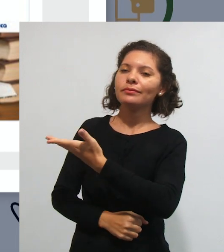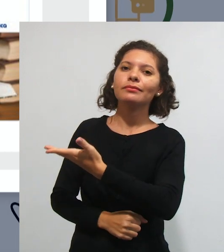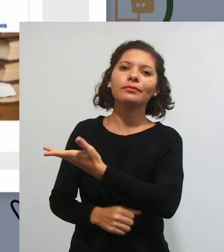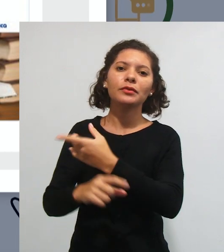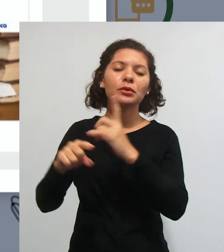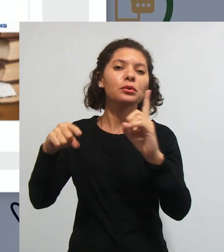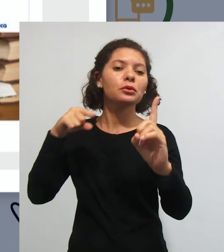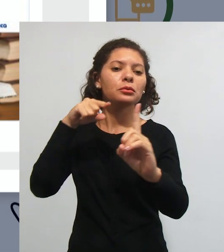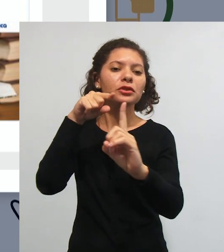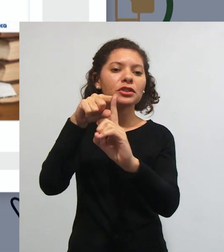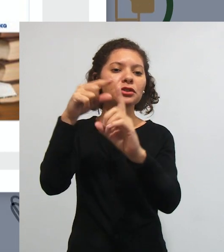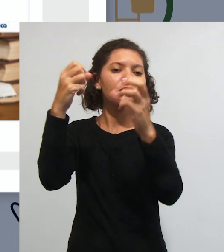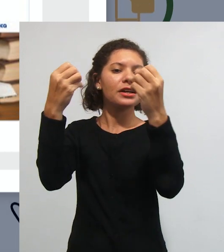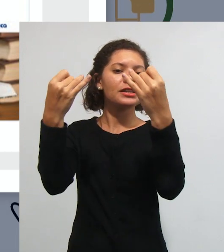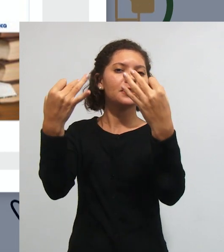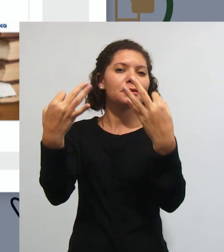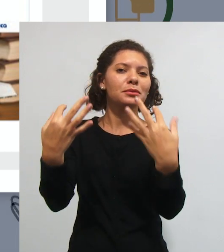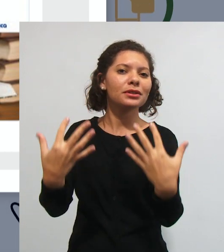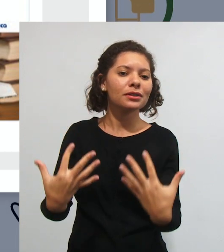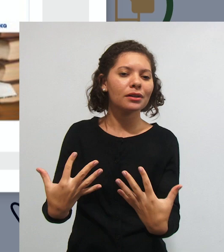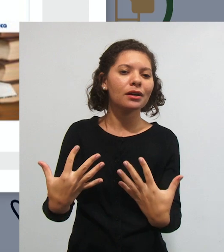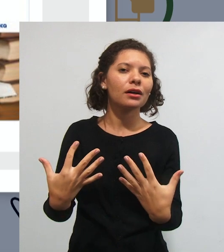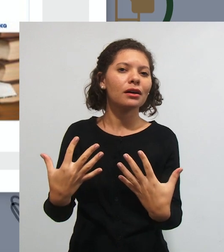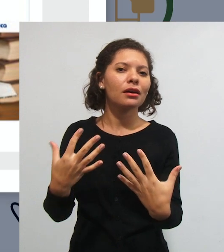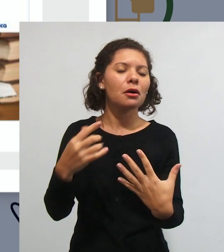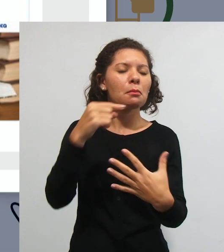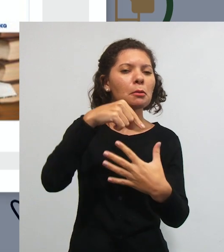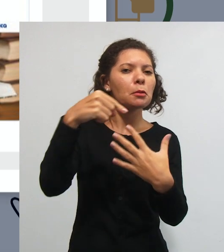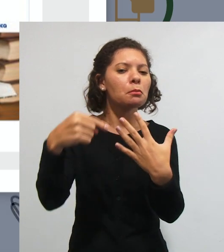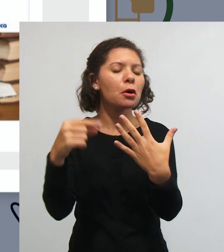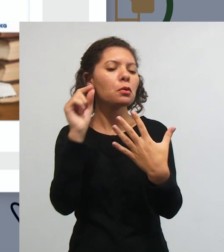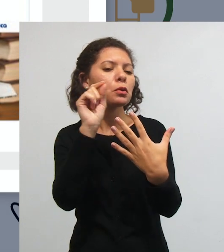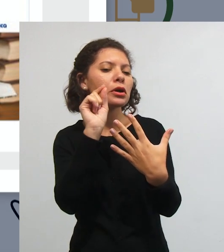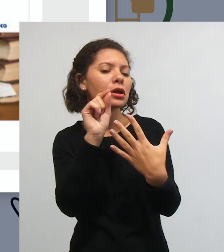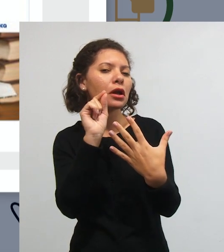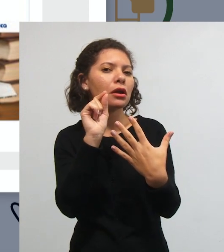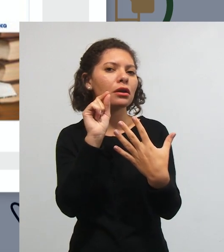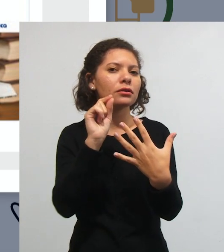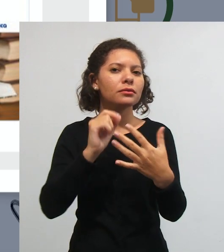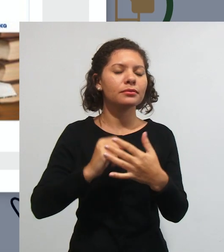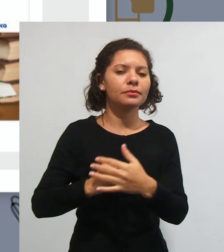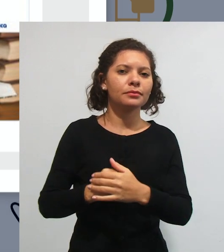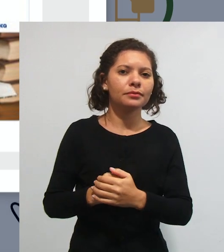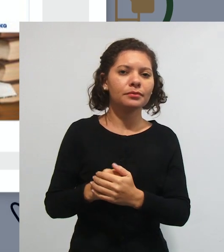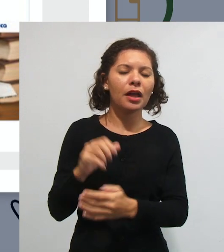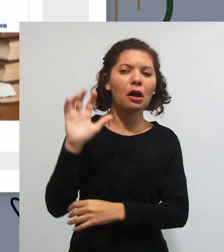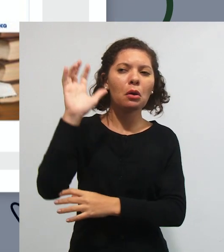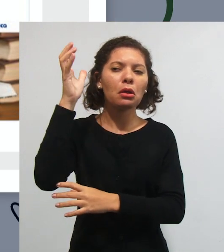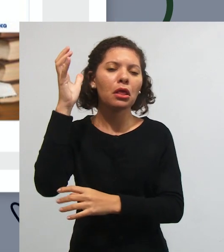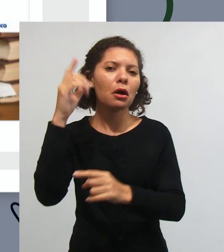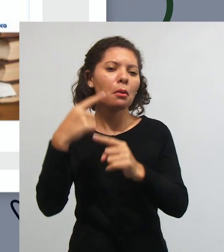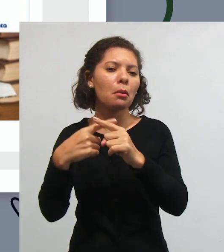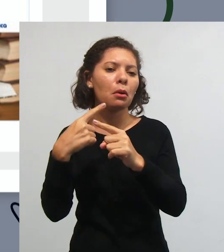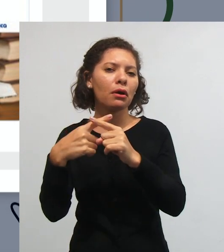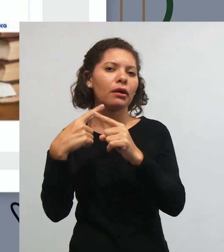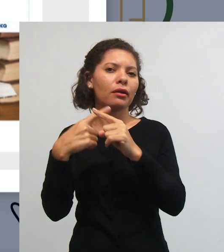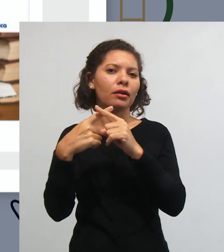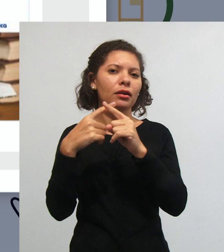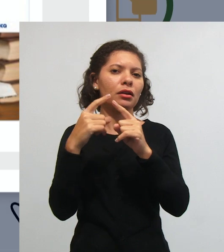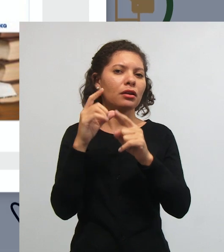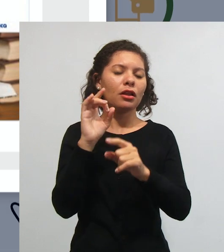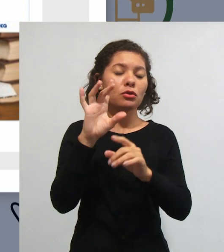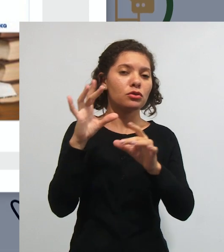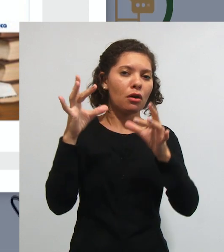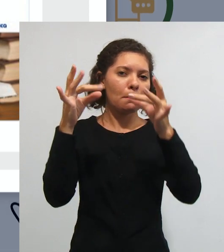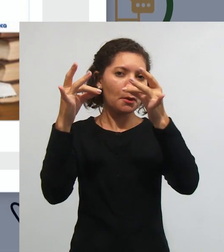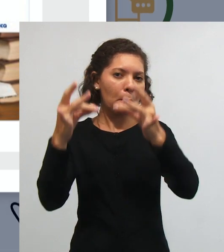os fatores que determinam ou que contribuem para a ocorrência de um determinado fenômeno. Então, para além de descrever,